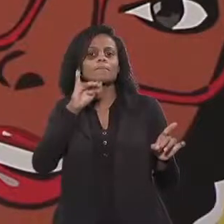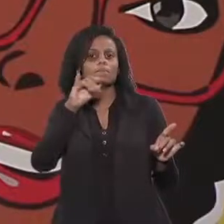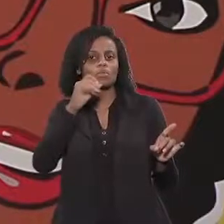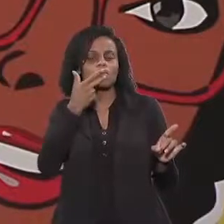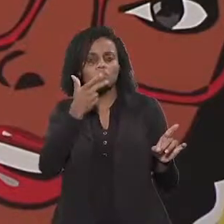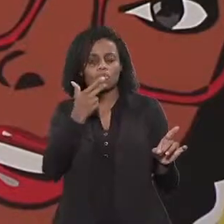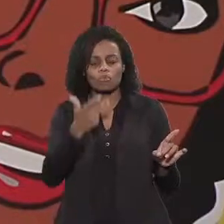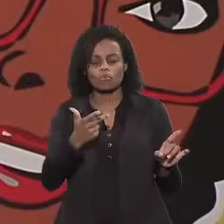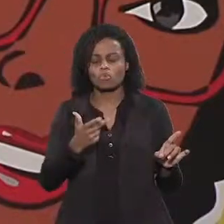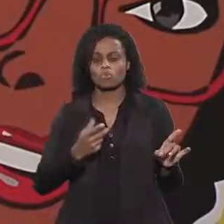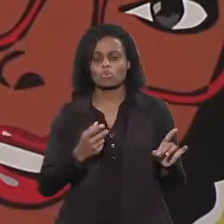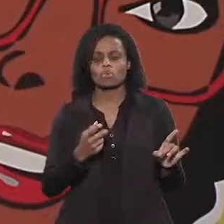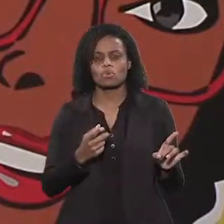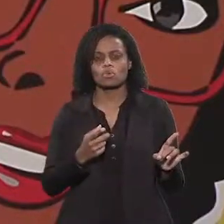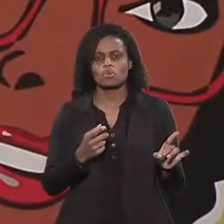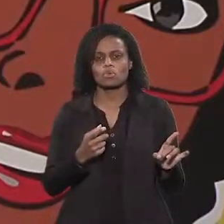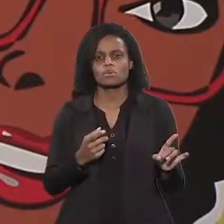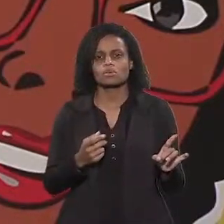narrou sobre